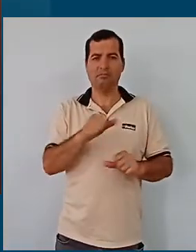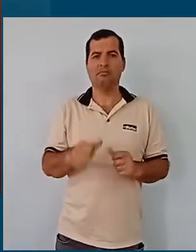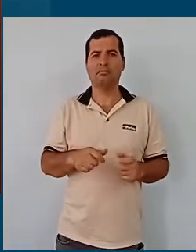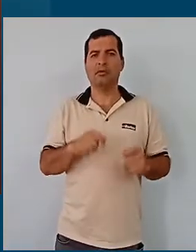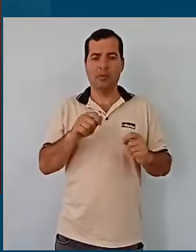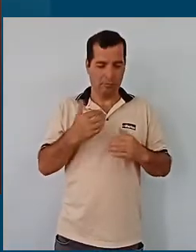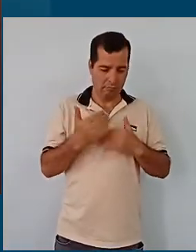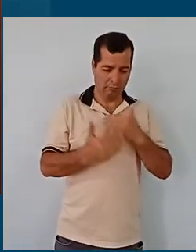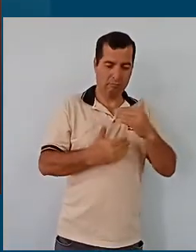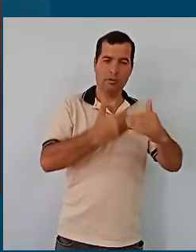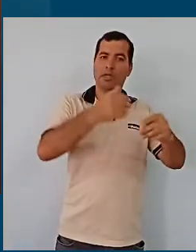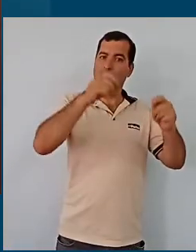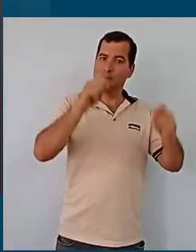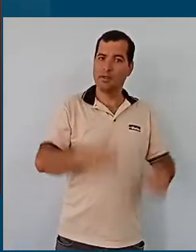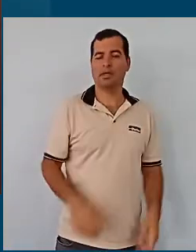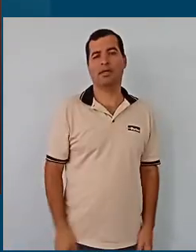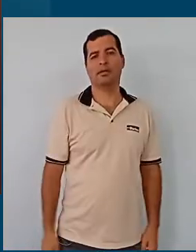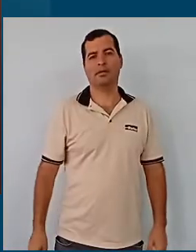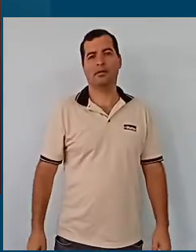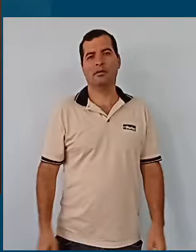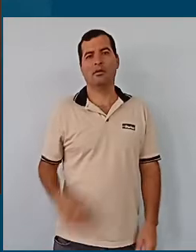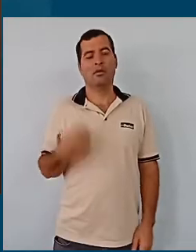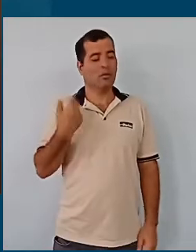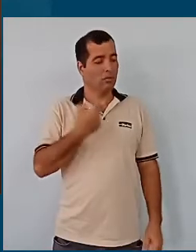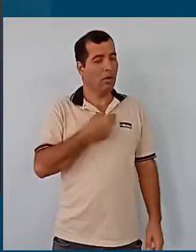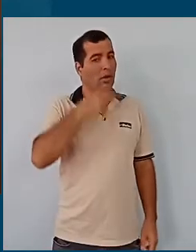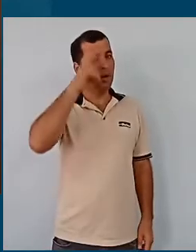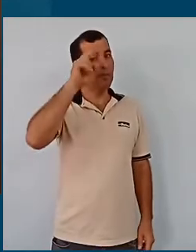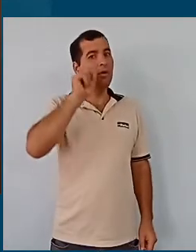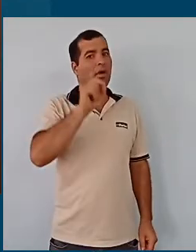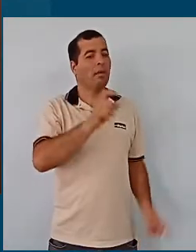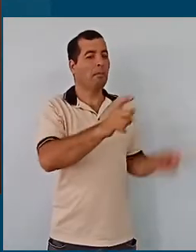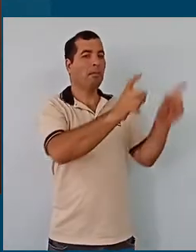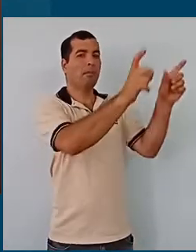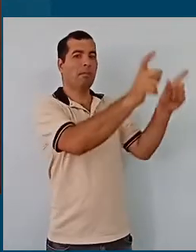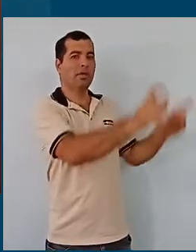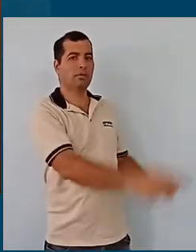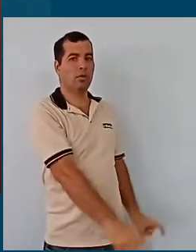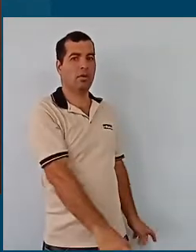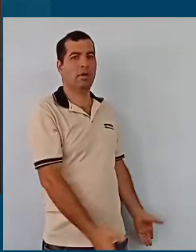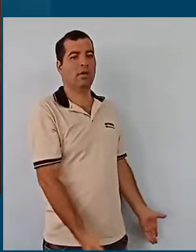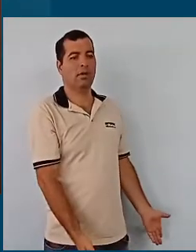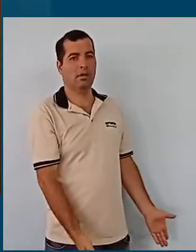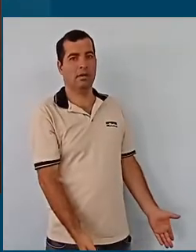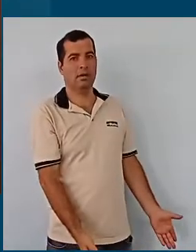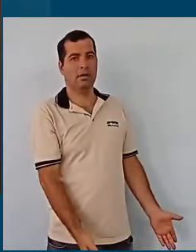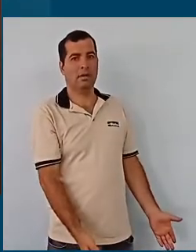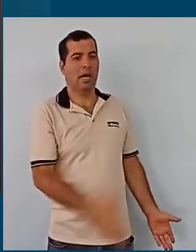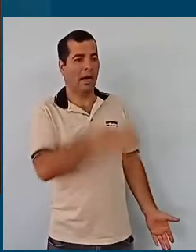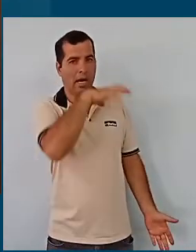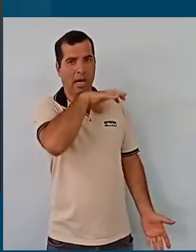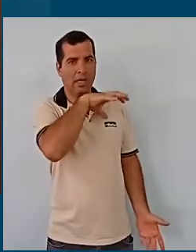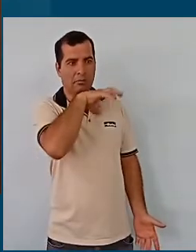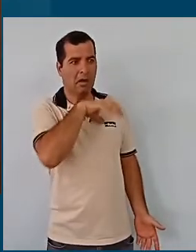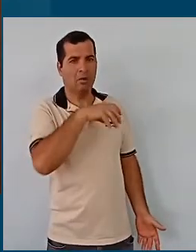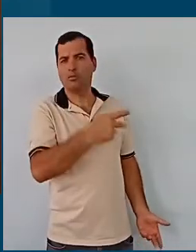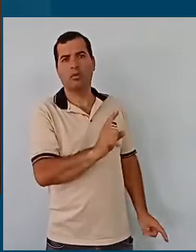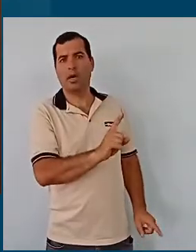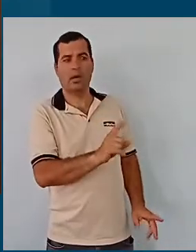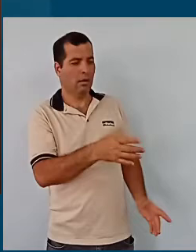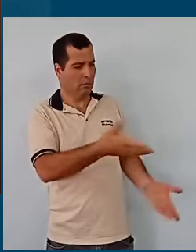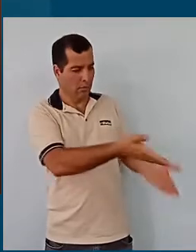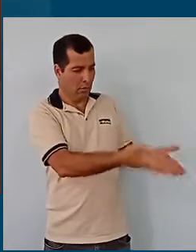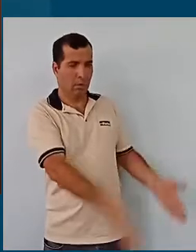seus processos. Precisamos lembrar sempre que a gente está tratando com gente, formando gente, né? E as